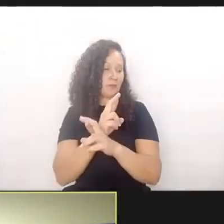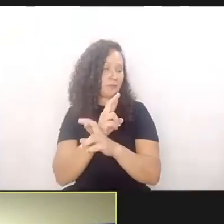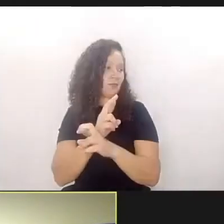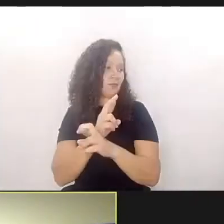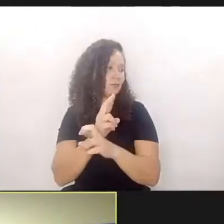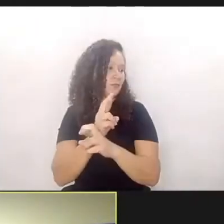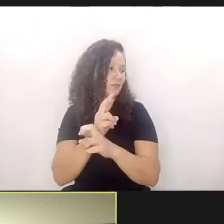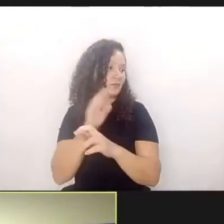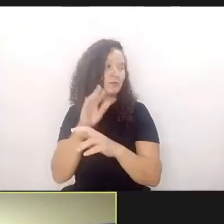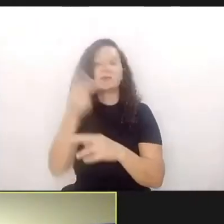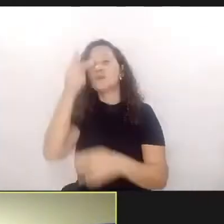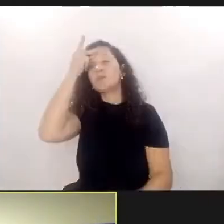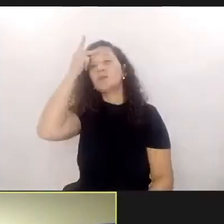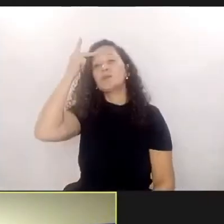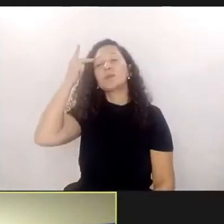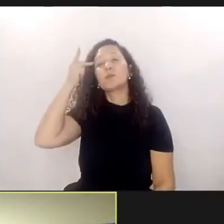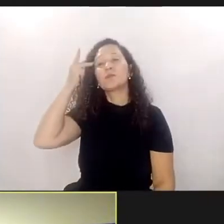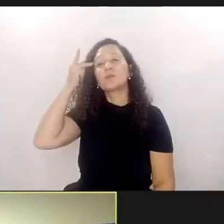Deixa eu ver aqui.